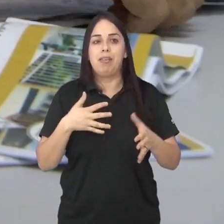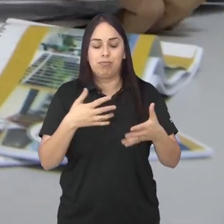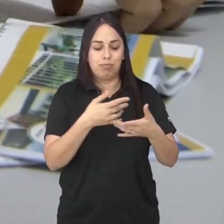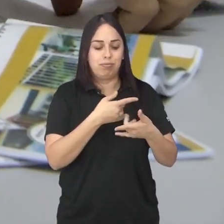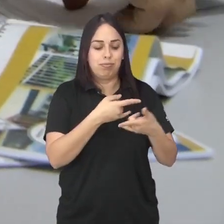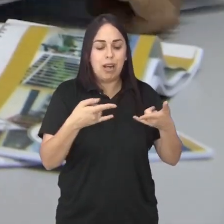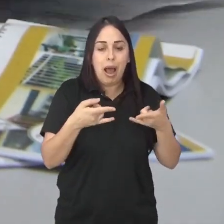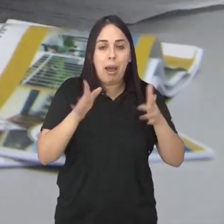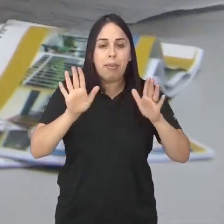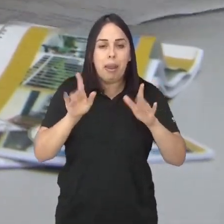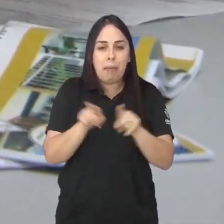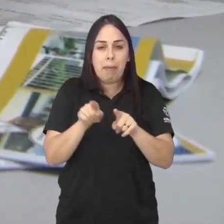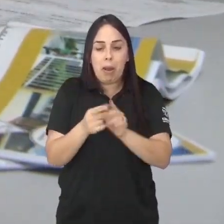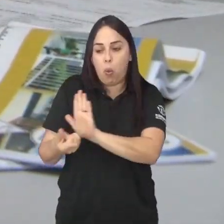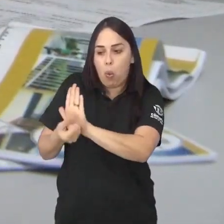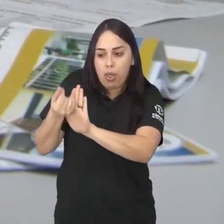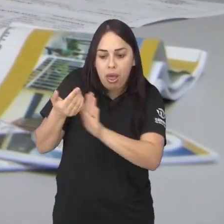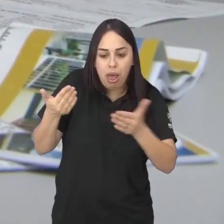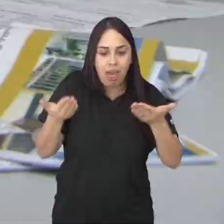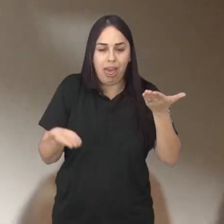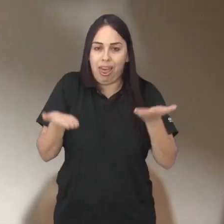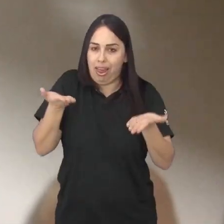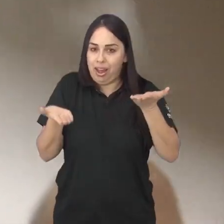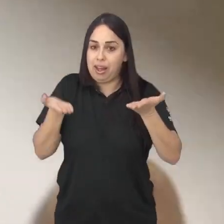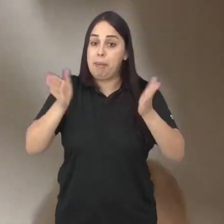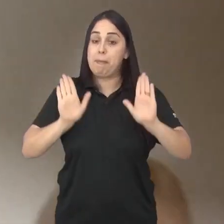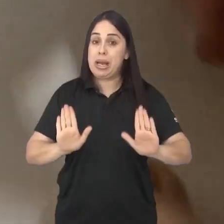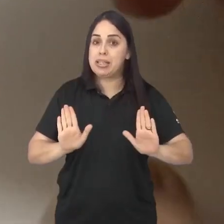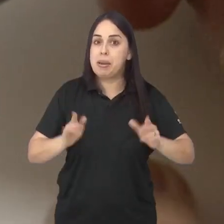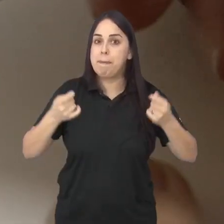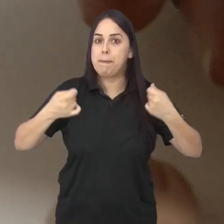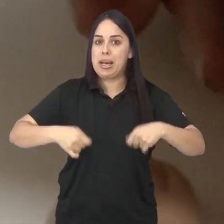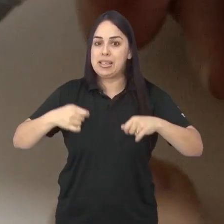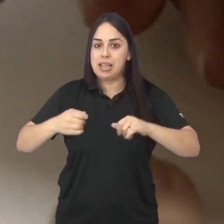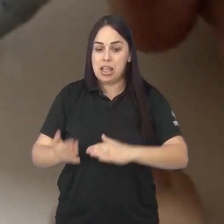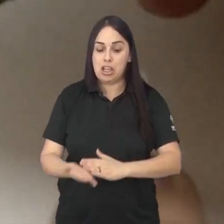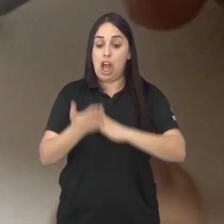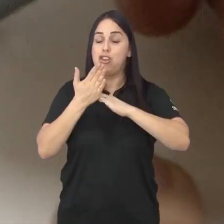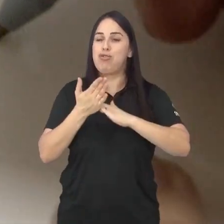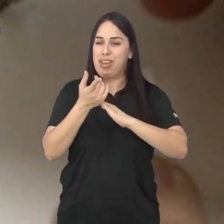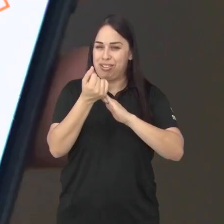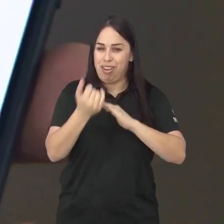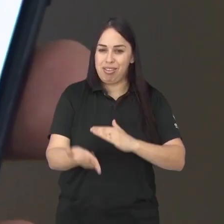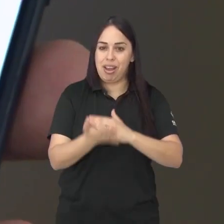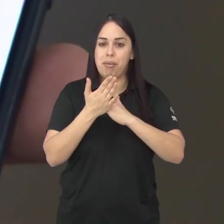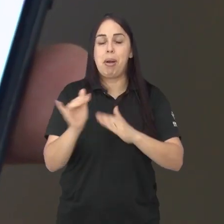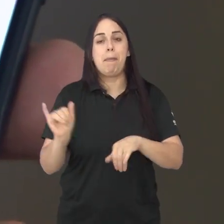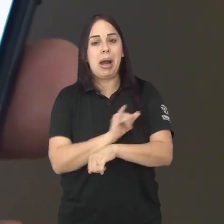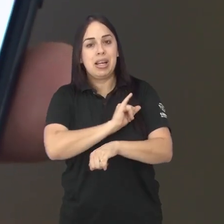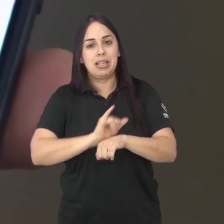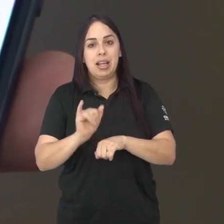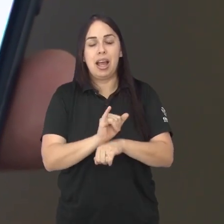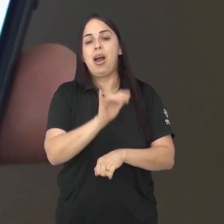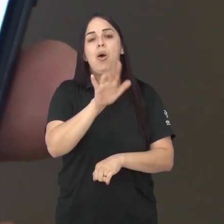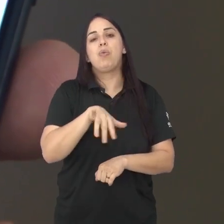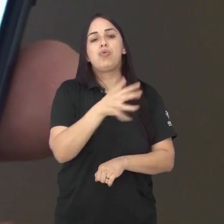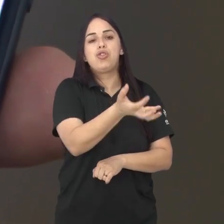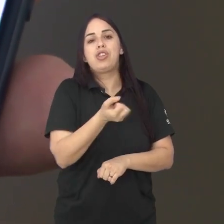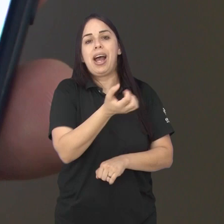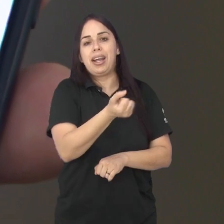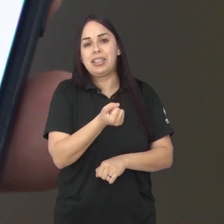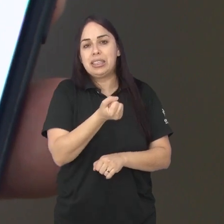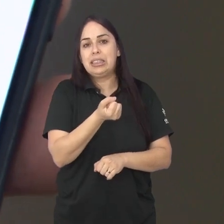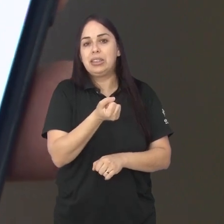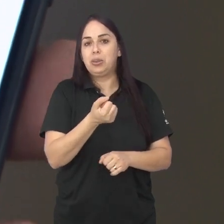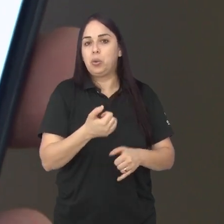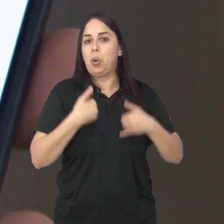fazer contas para equilibrar o orçamento. Mas para quem precisa de uma ajuda extra, uma alternativa é o saque